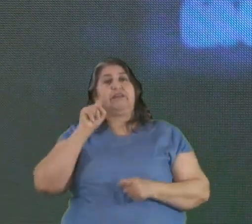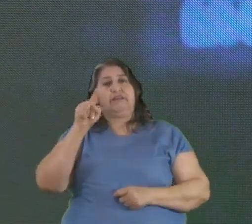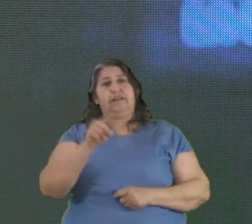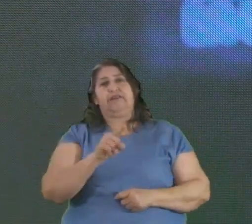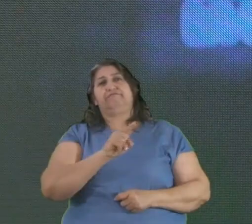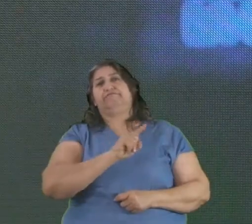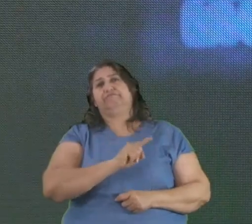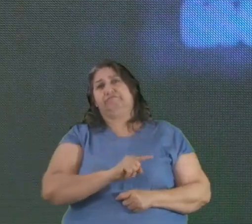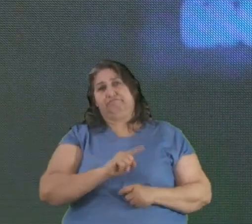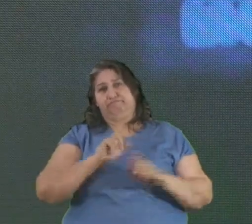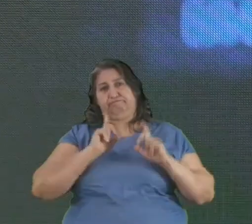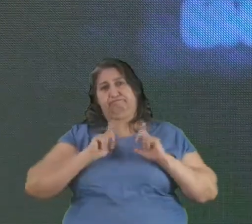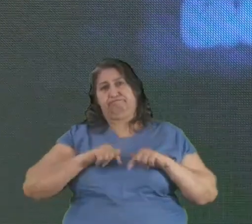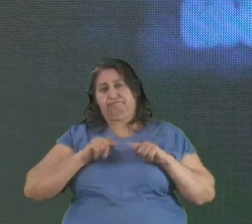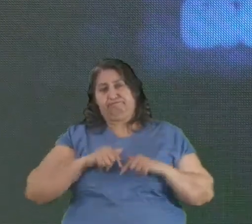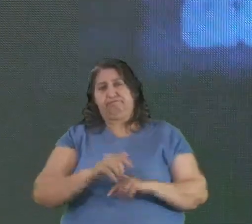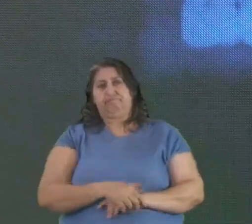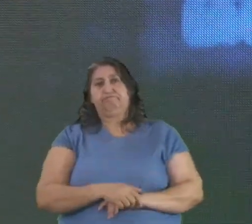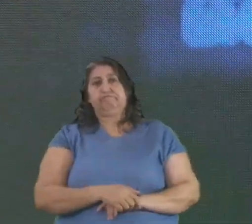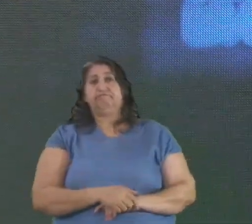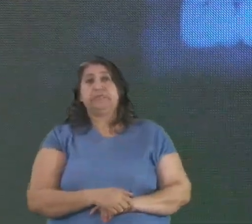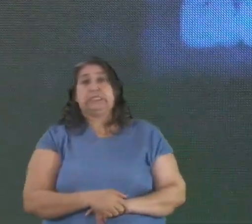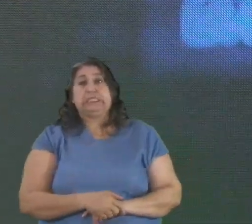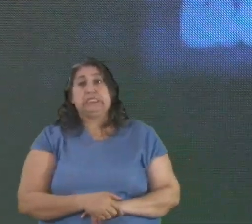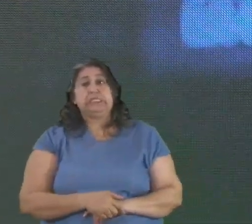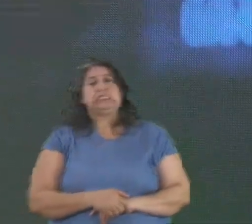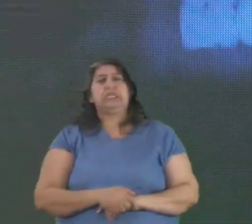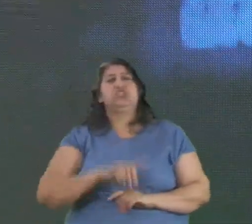Palestina. Desde